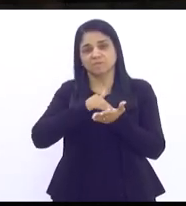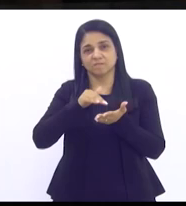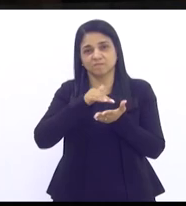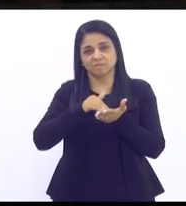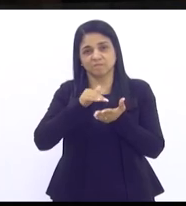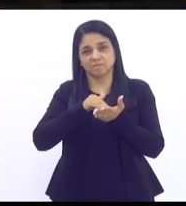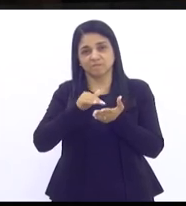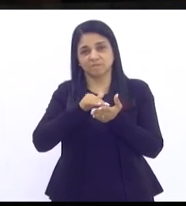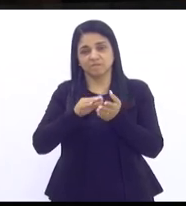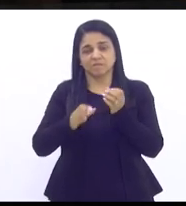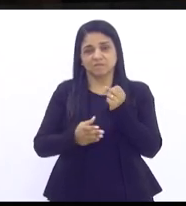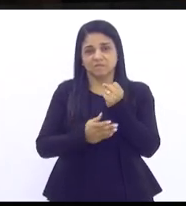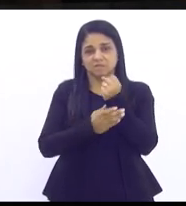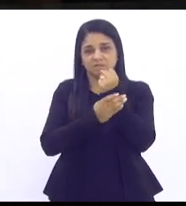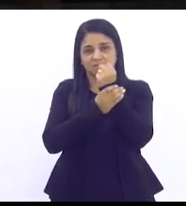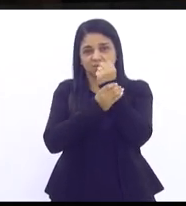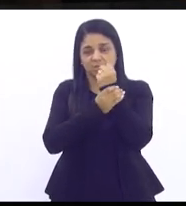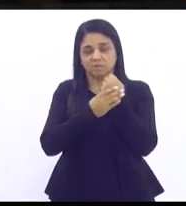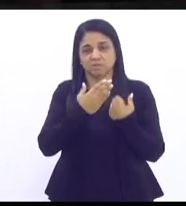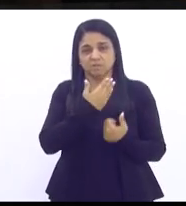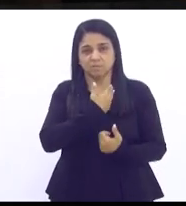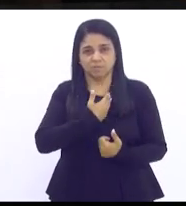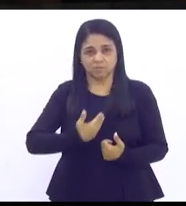de Segurança Pública, quer dizer,